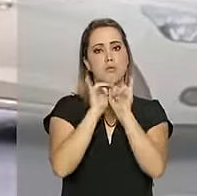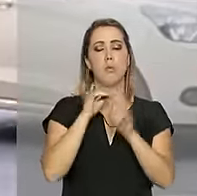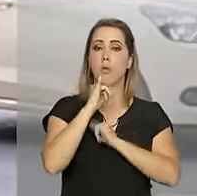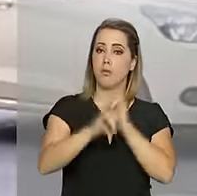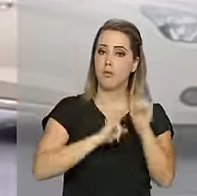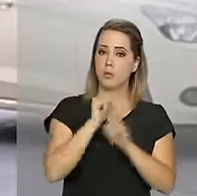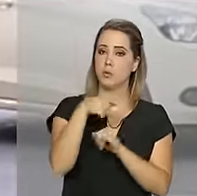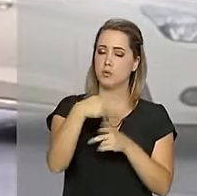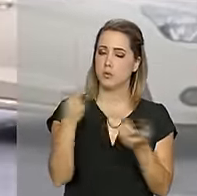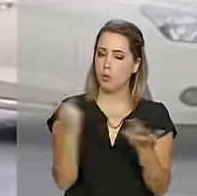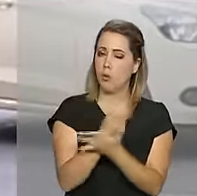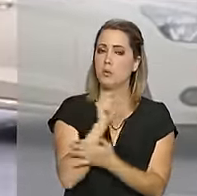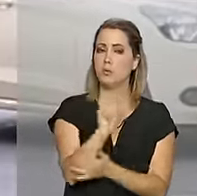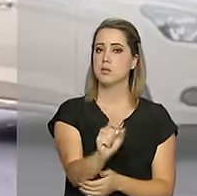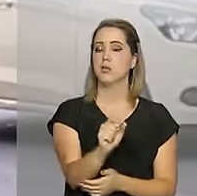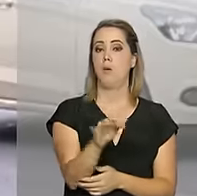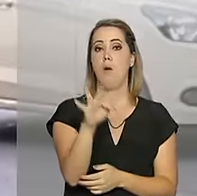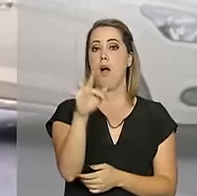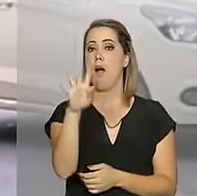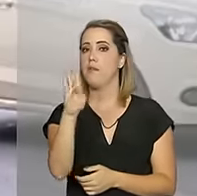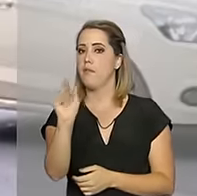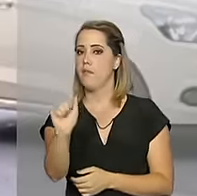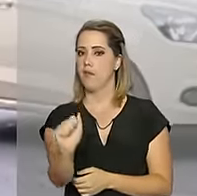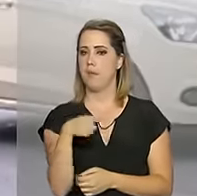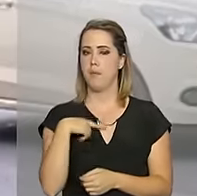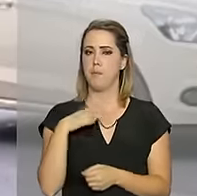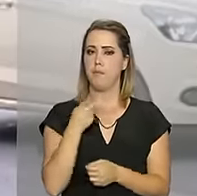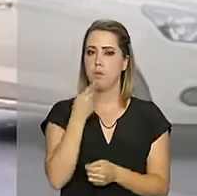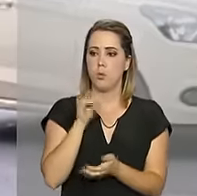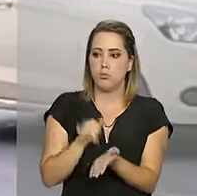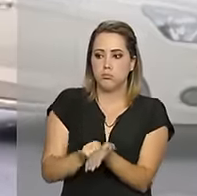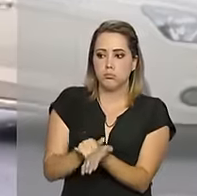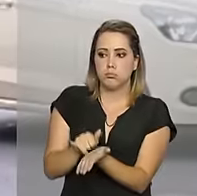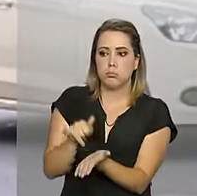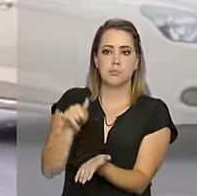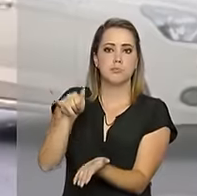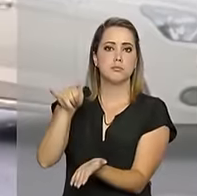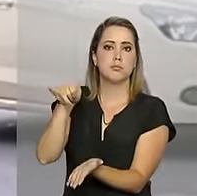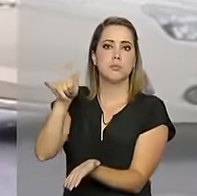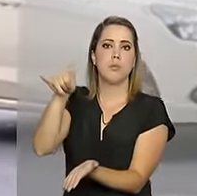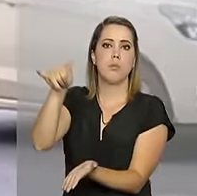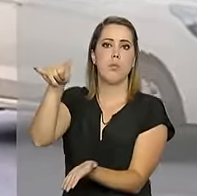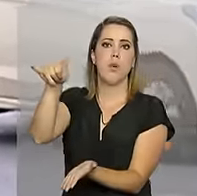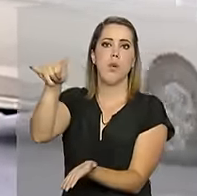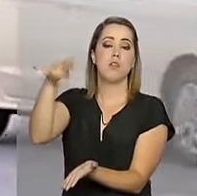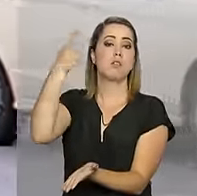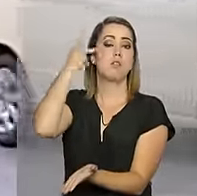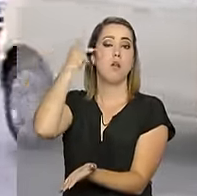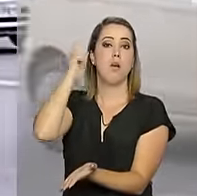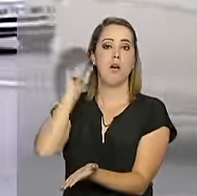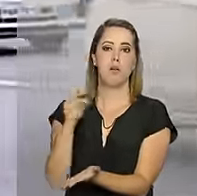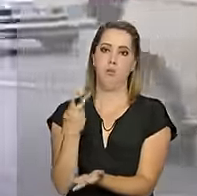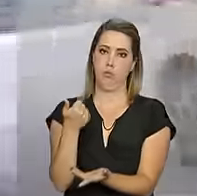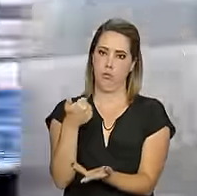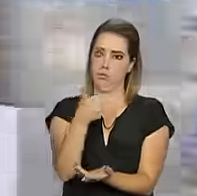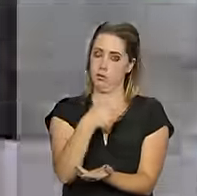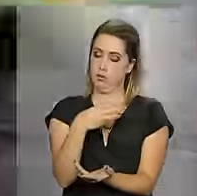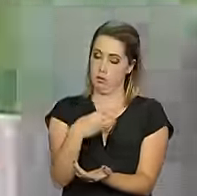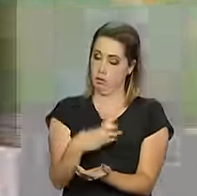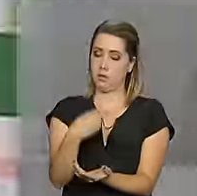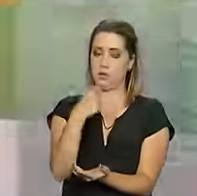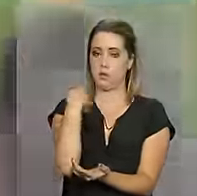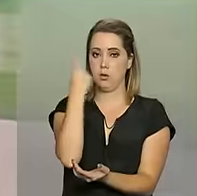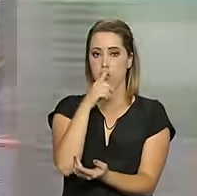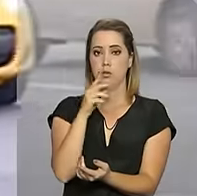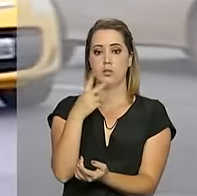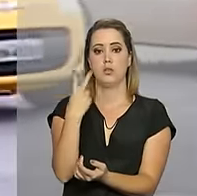sobre esse acidente. Segundo a FAB, o avião decolou às 13 horas do Campo de Marte, em São Paulo. Às 2h20 da tarde,